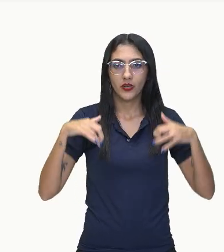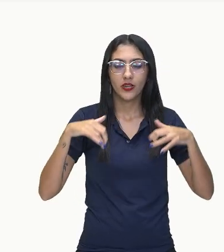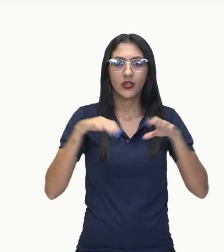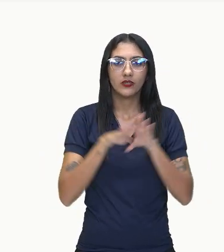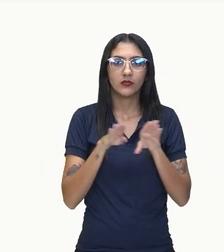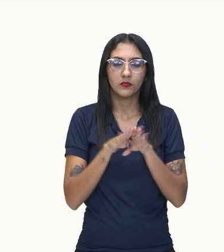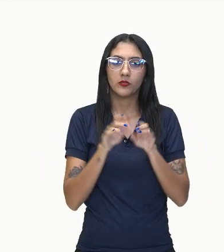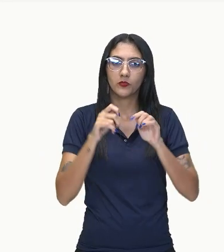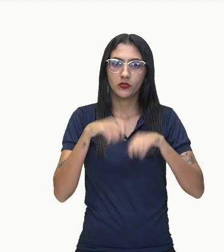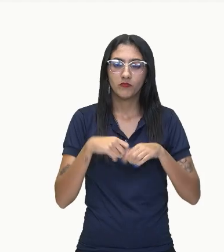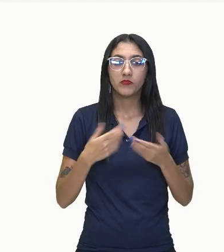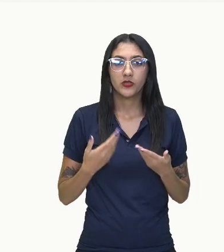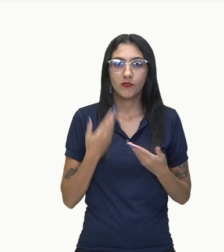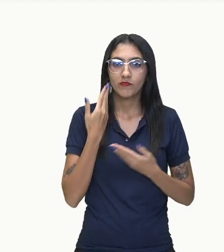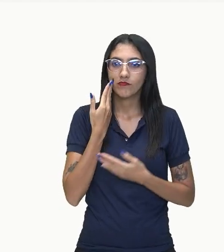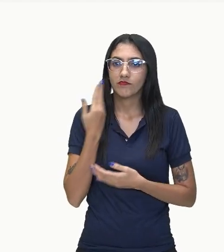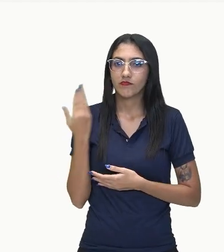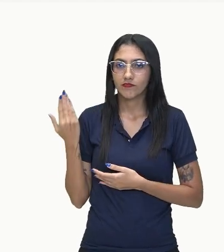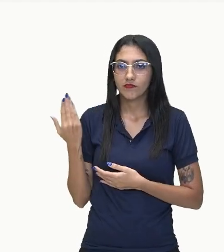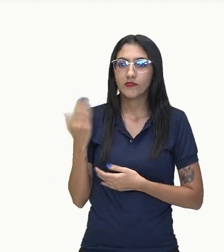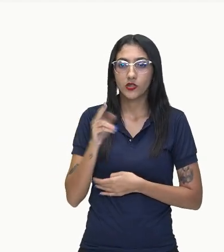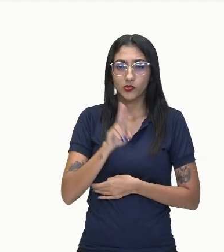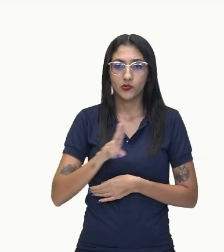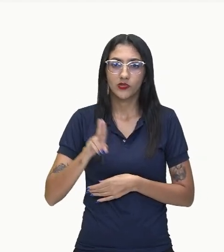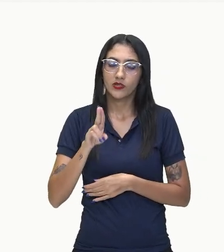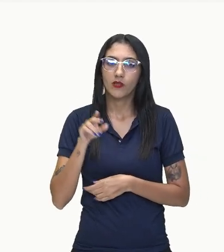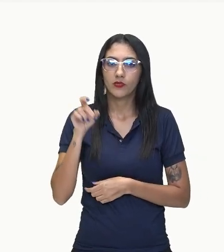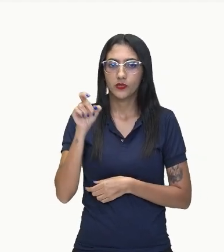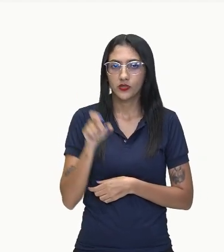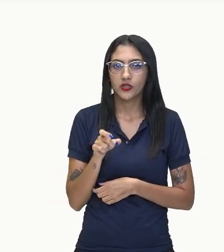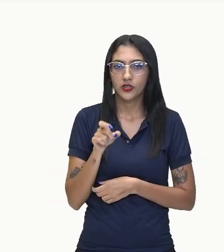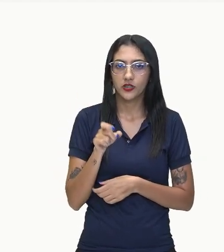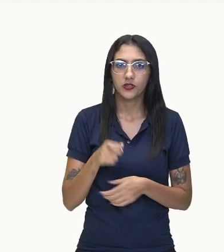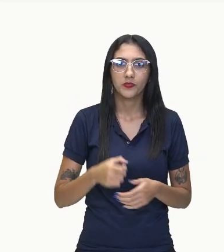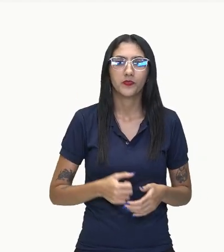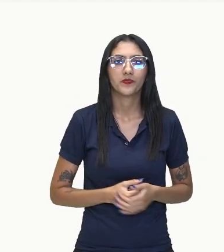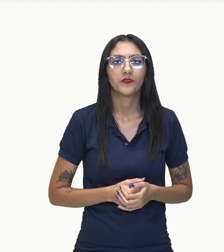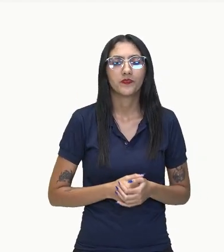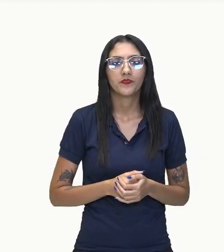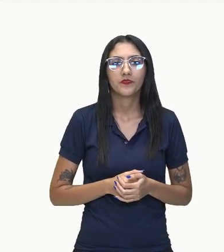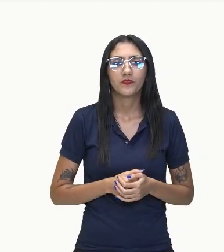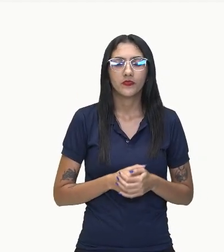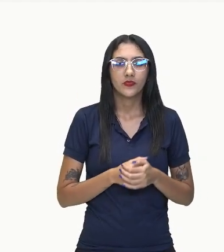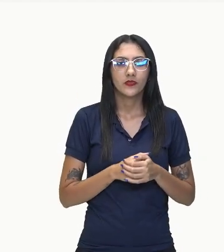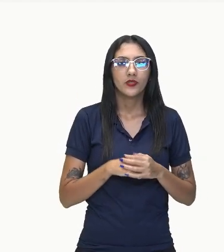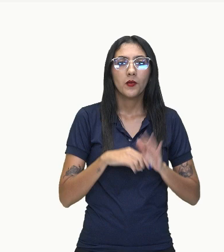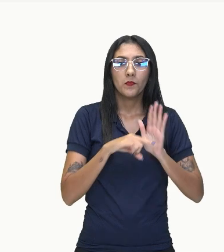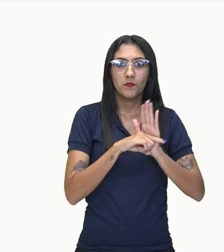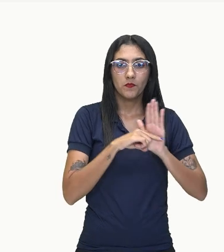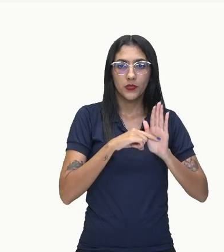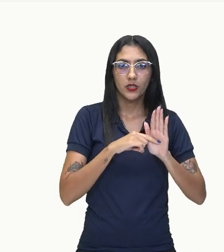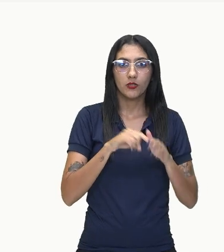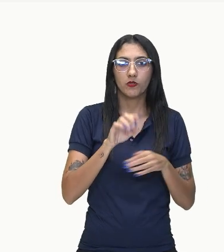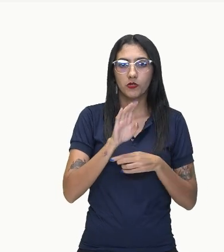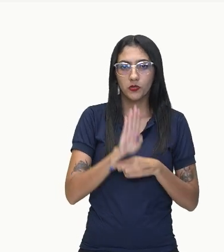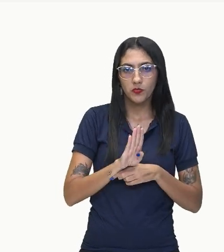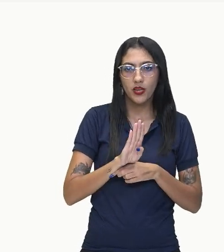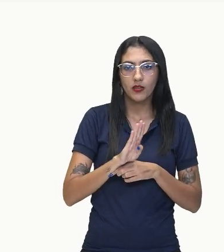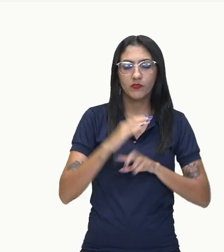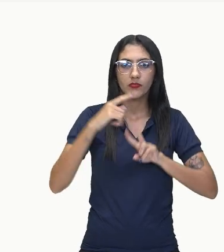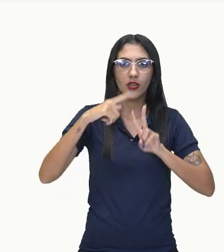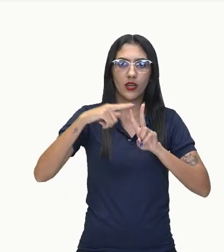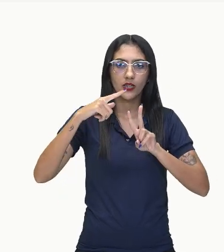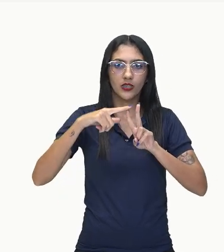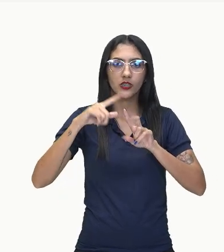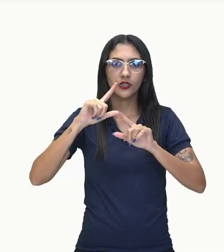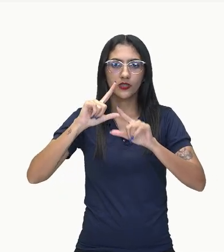vamos usar a fórmula que a gente já conhece. X é igual a menos b, mais ou menos raiz de delta, sobre